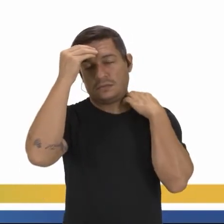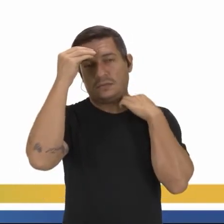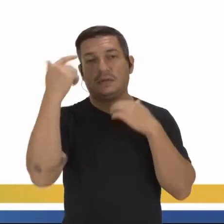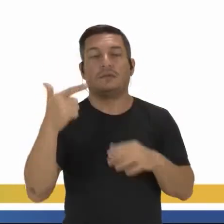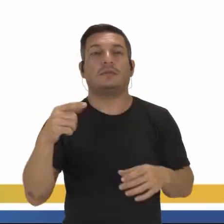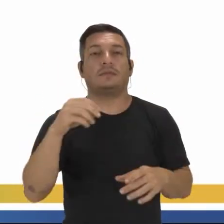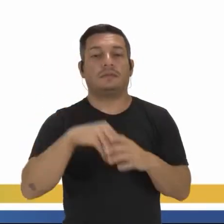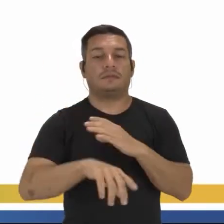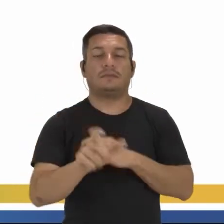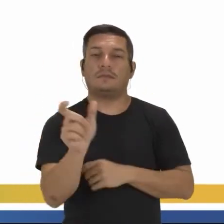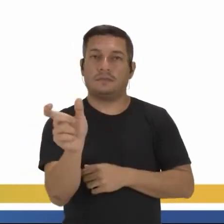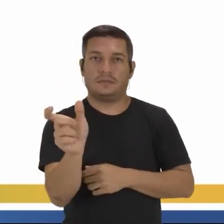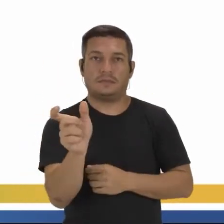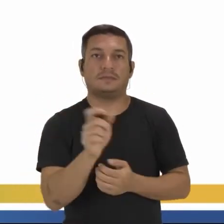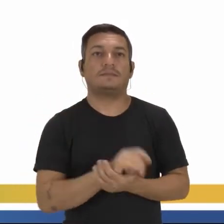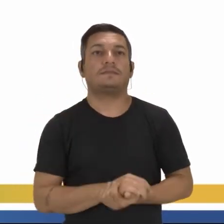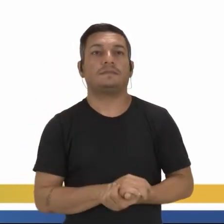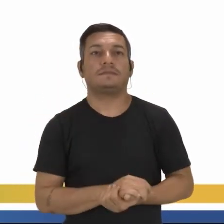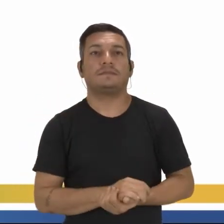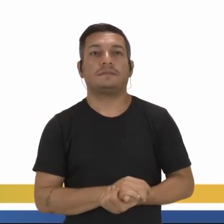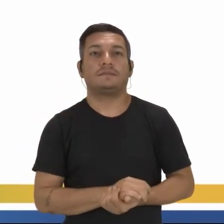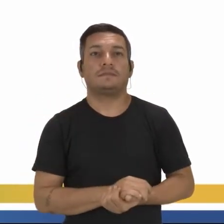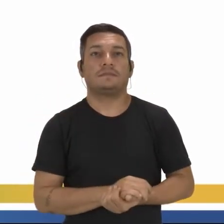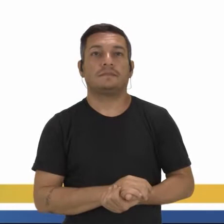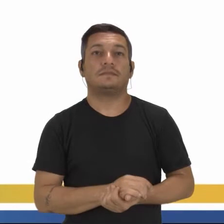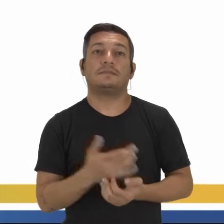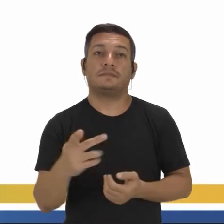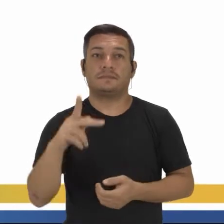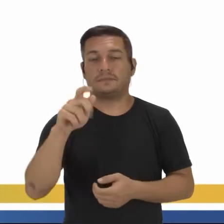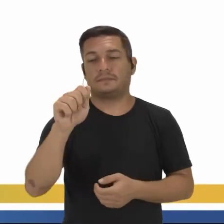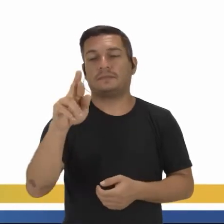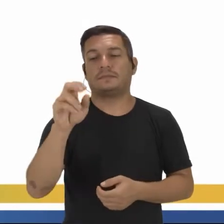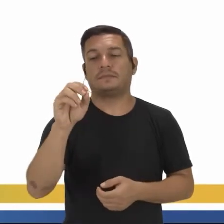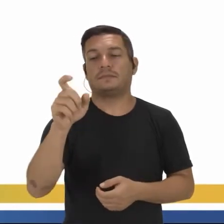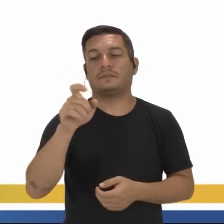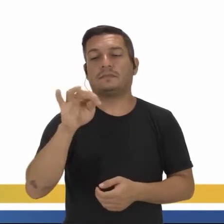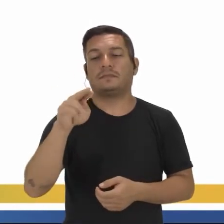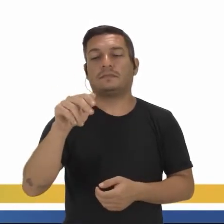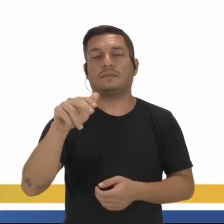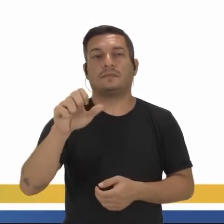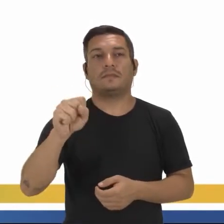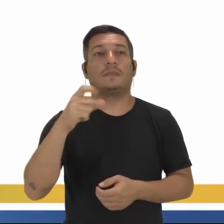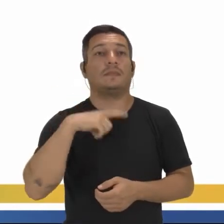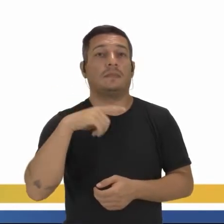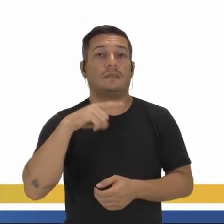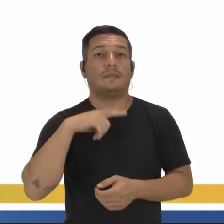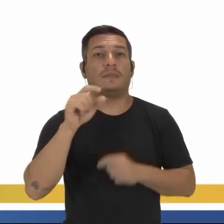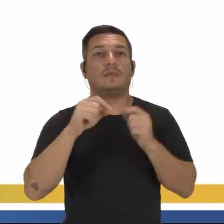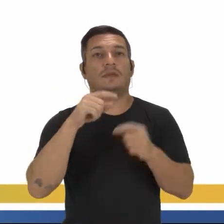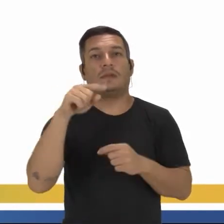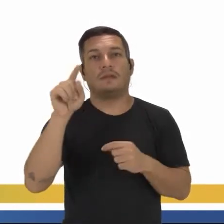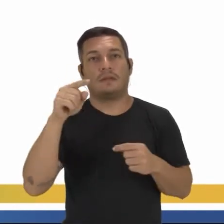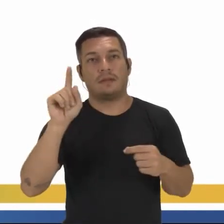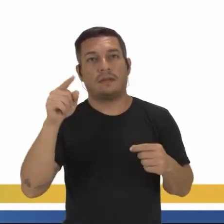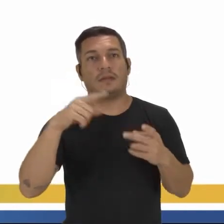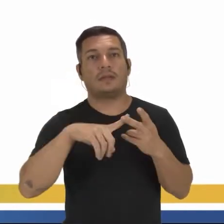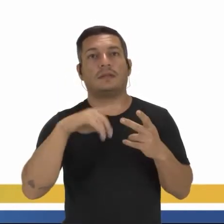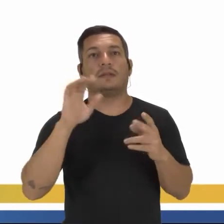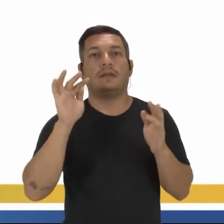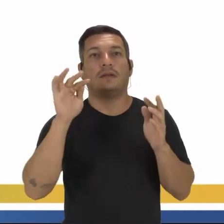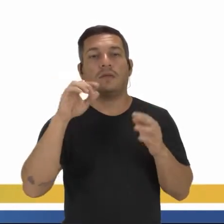dentro dessa palavra. Então, as paroxítonas só serão acentuadas as que terminarem